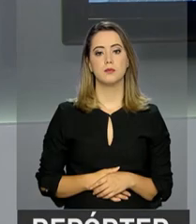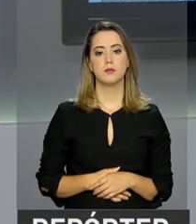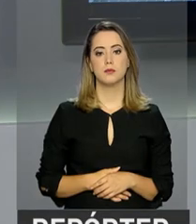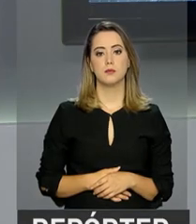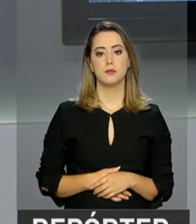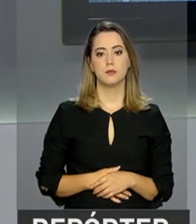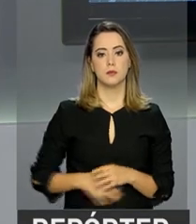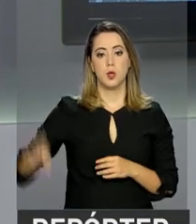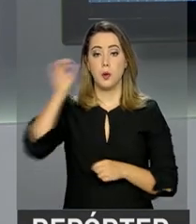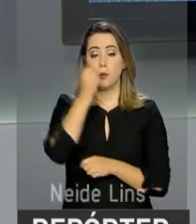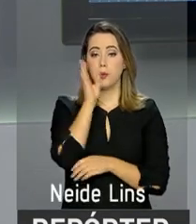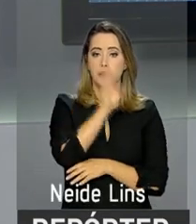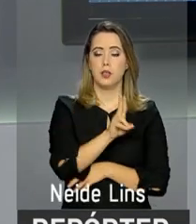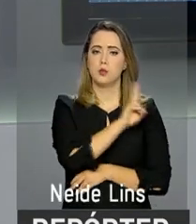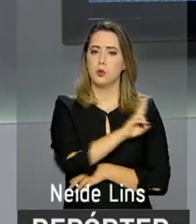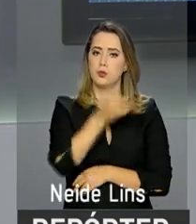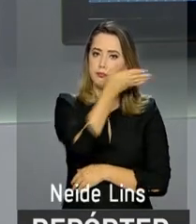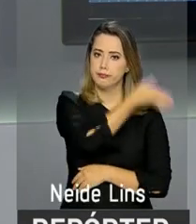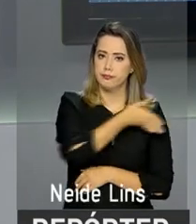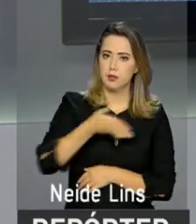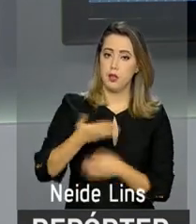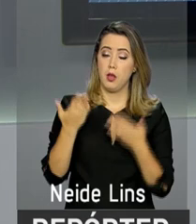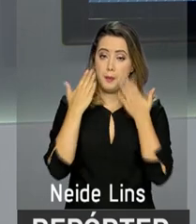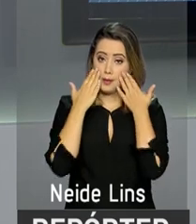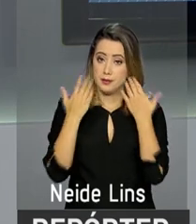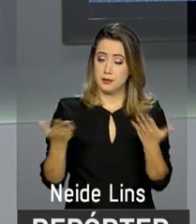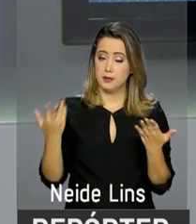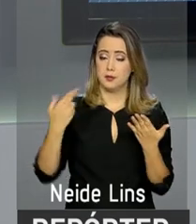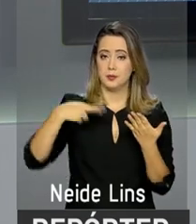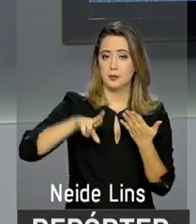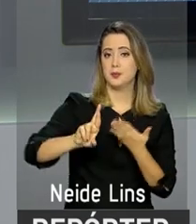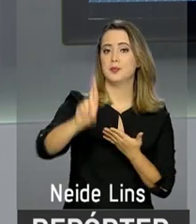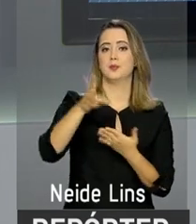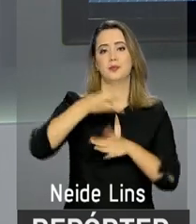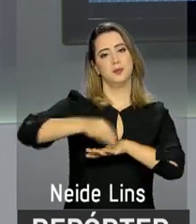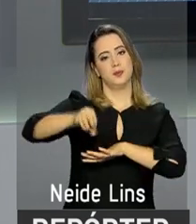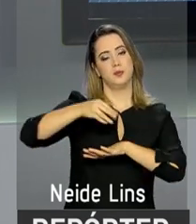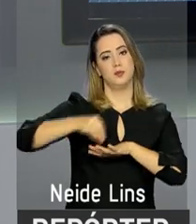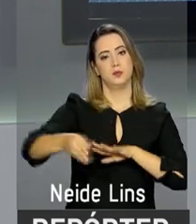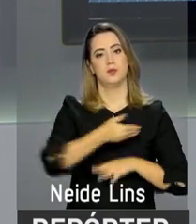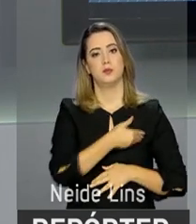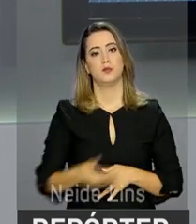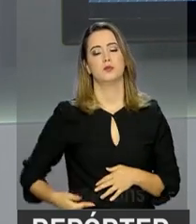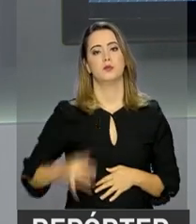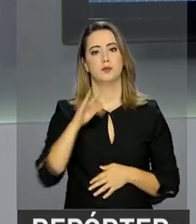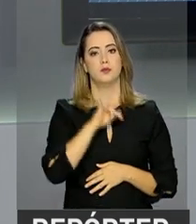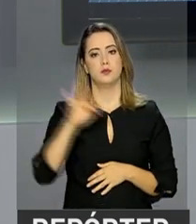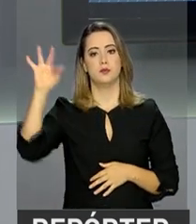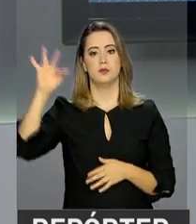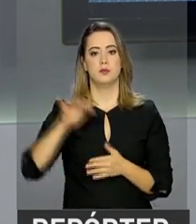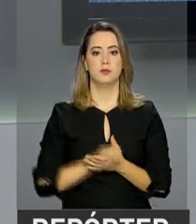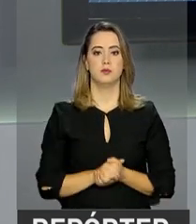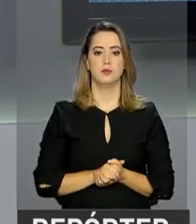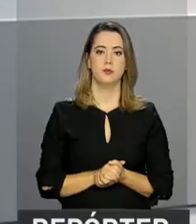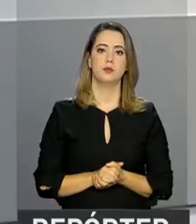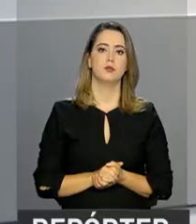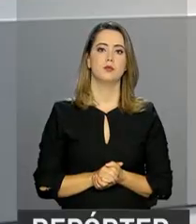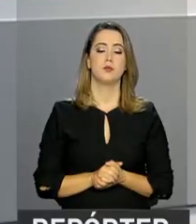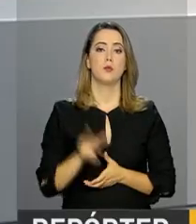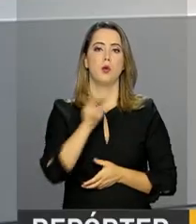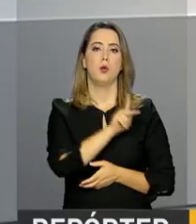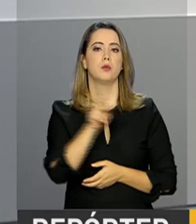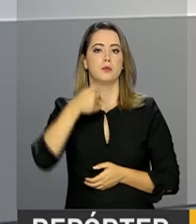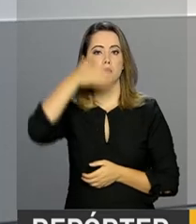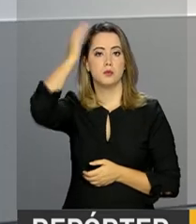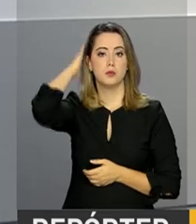Olá, boa tarde. Eu sou Roberto Camargo e começa agora mais uma edição do Repórter NBR com as notícias do governo federal. O